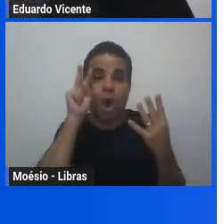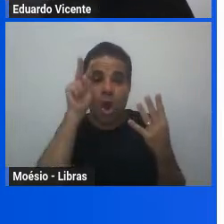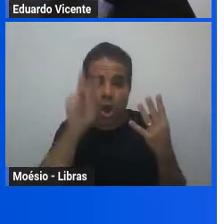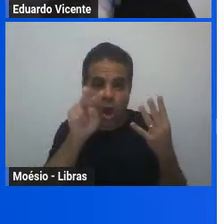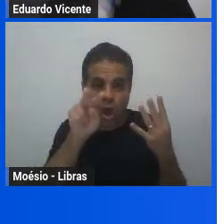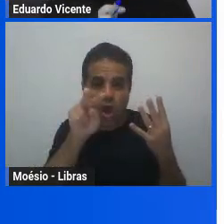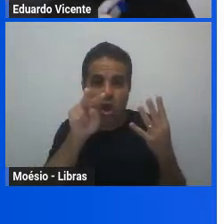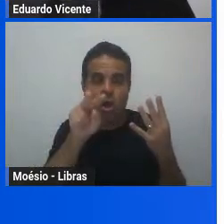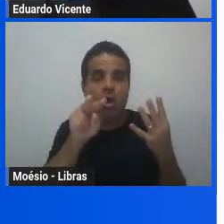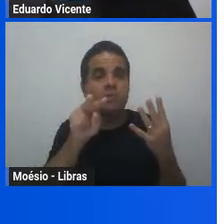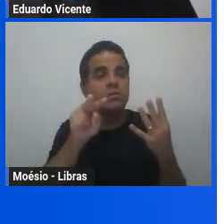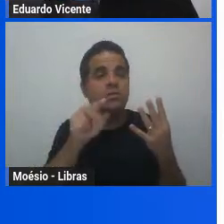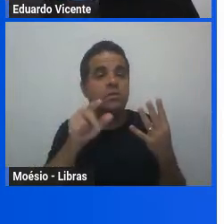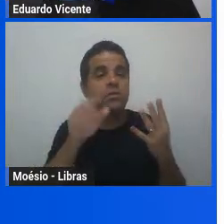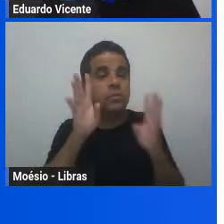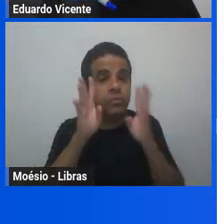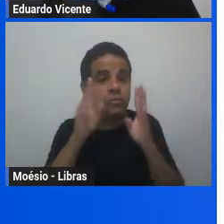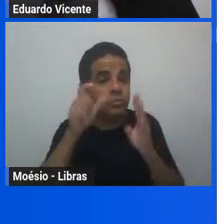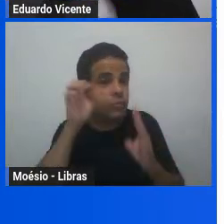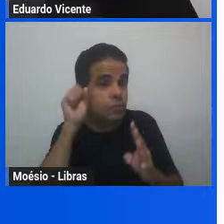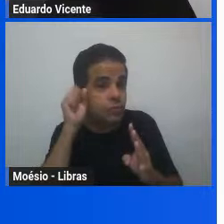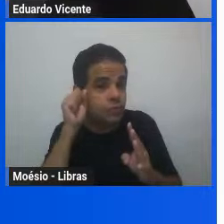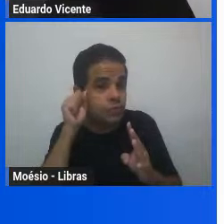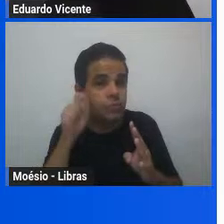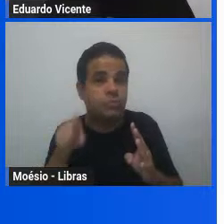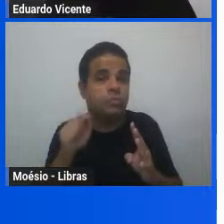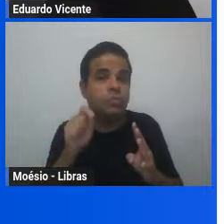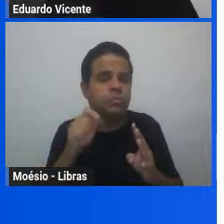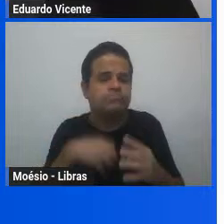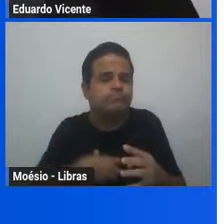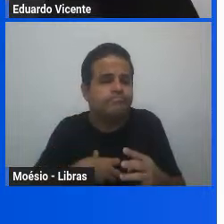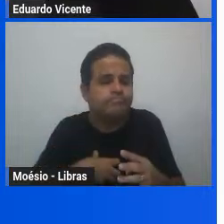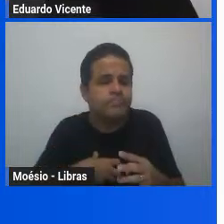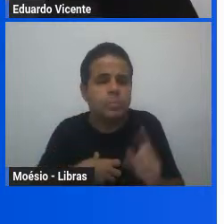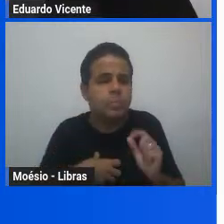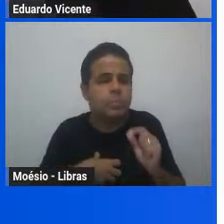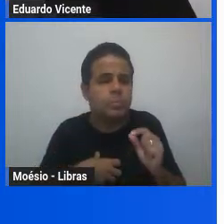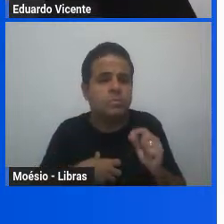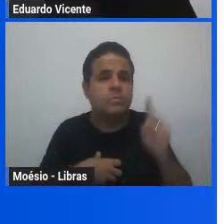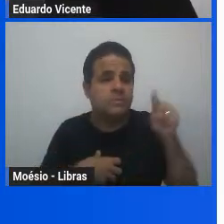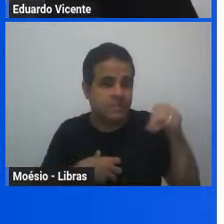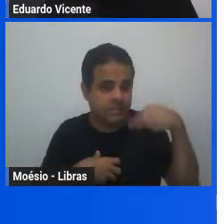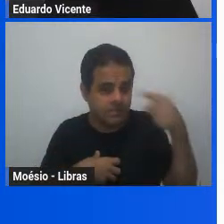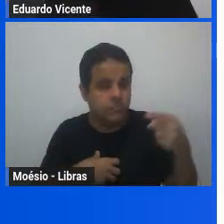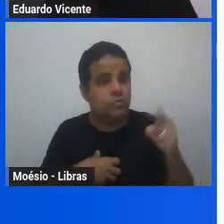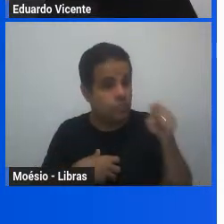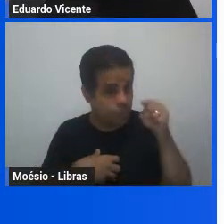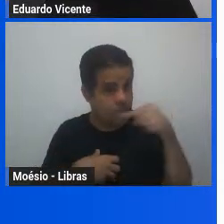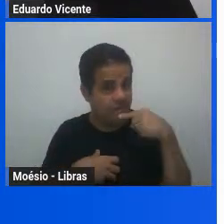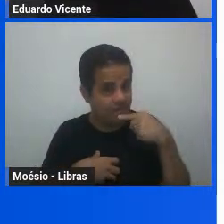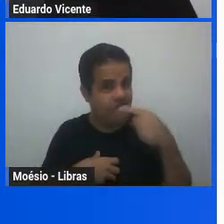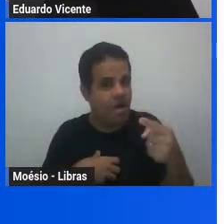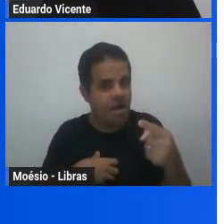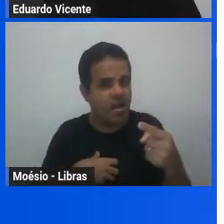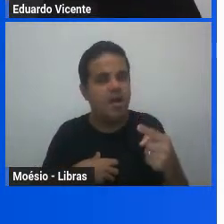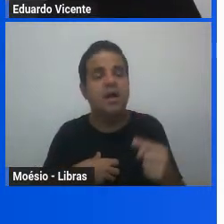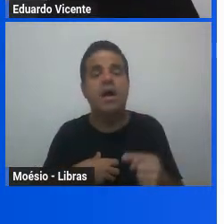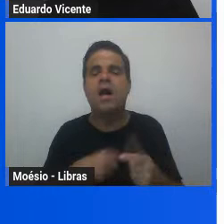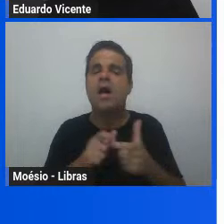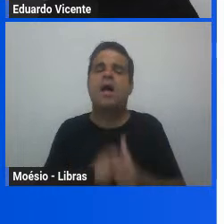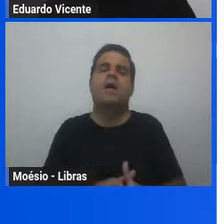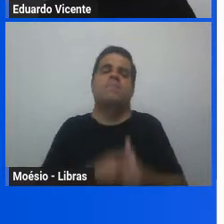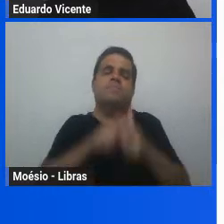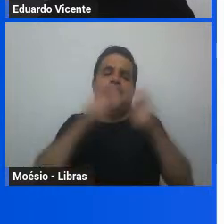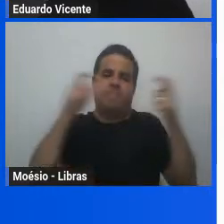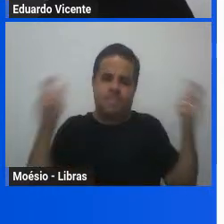para observar. Escute o que ele fala. Tenta senti-lo. E depois você fala com ele. A maioria dos